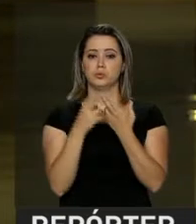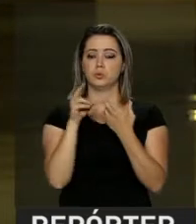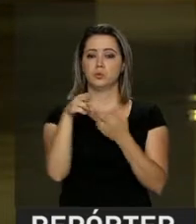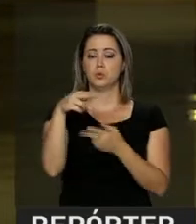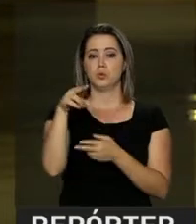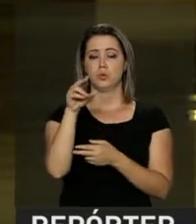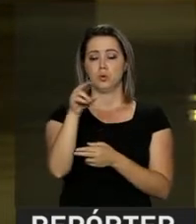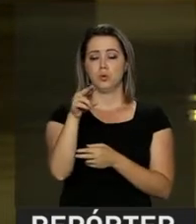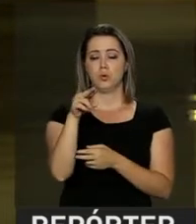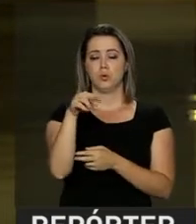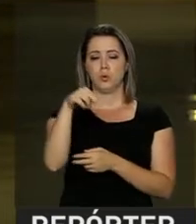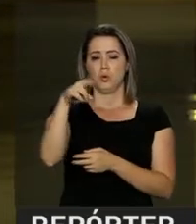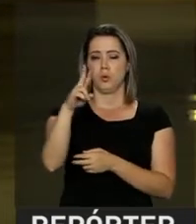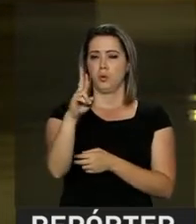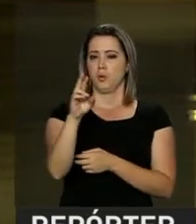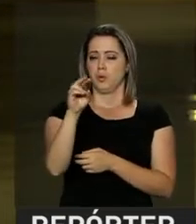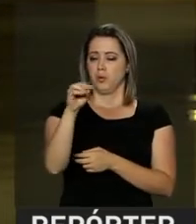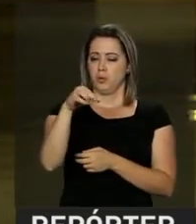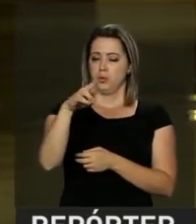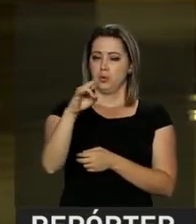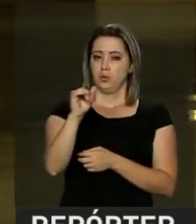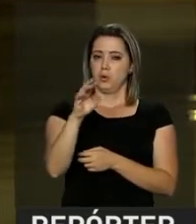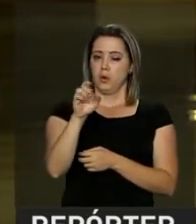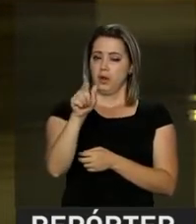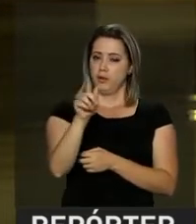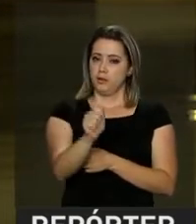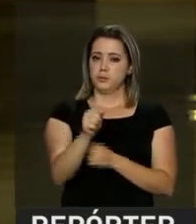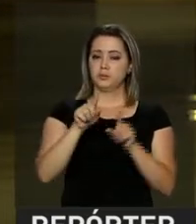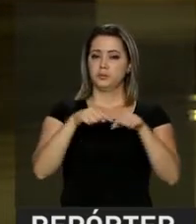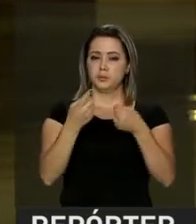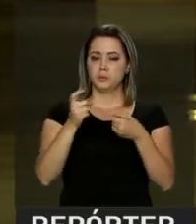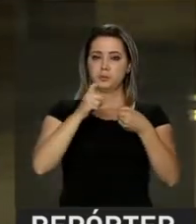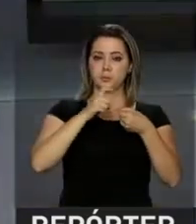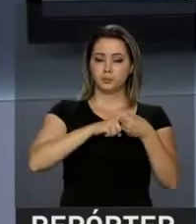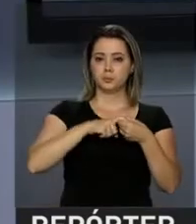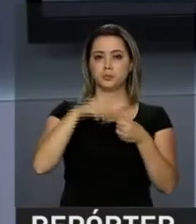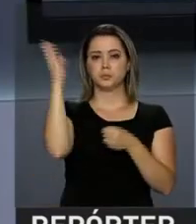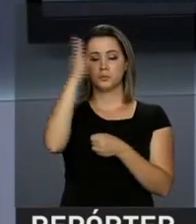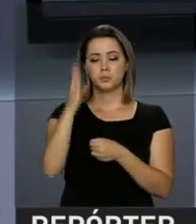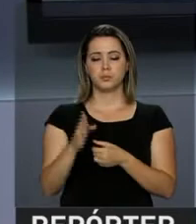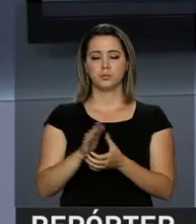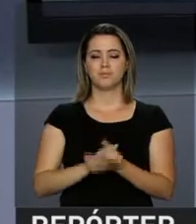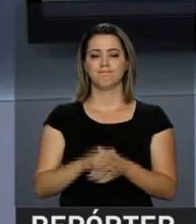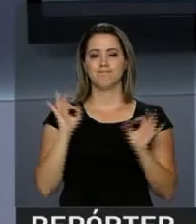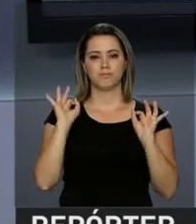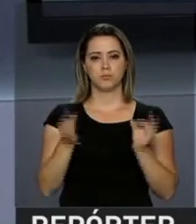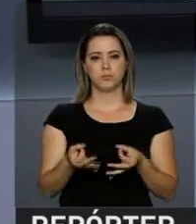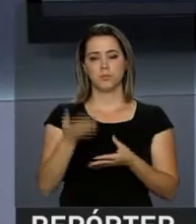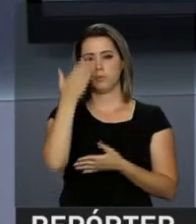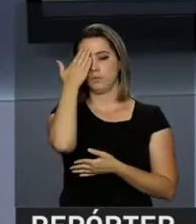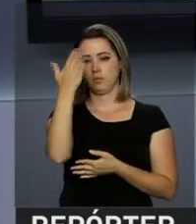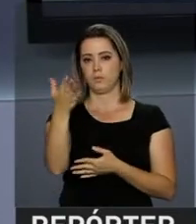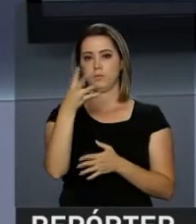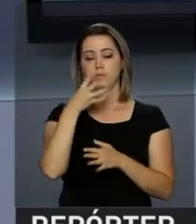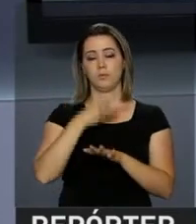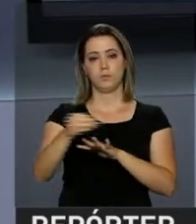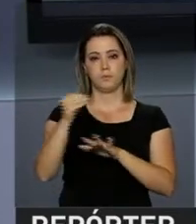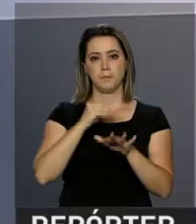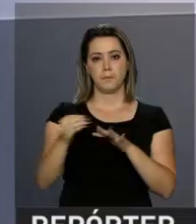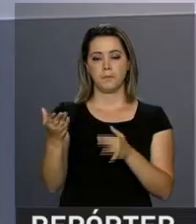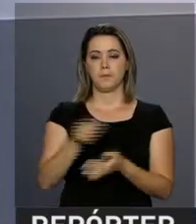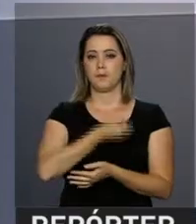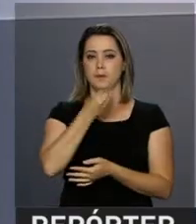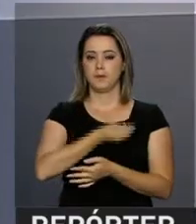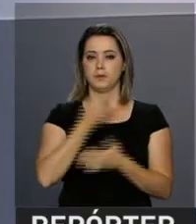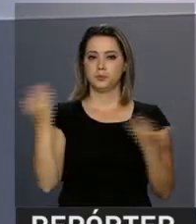país em seguida ele retorna ao brasil volto com você roberto está certo não é obrigado pelas informações ao vivo que pra